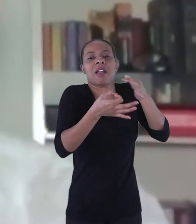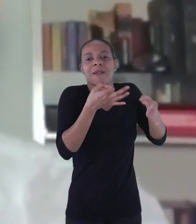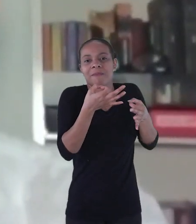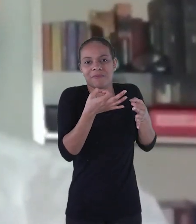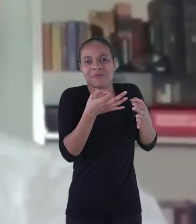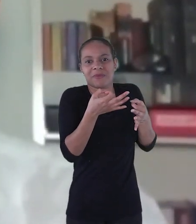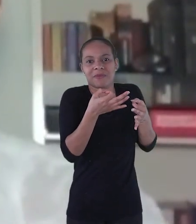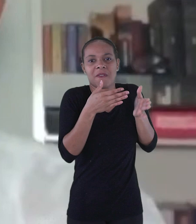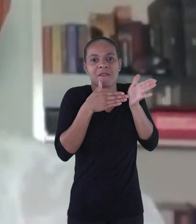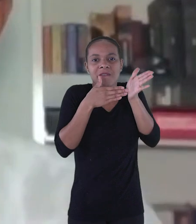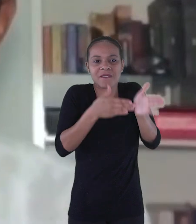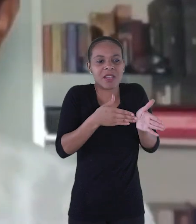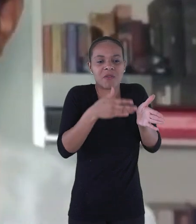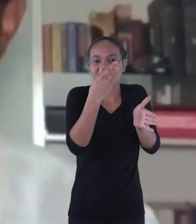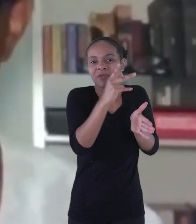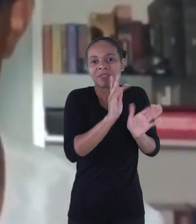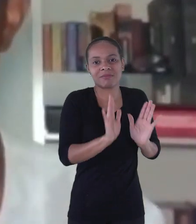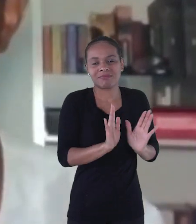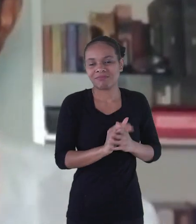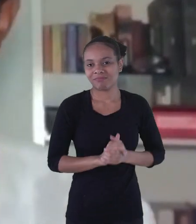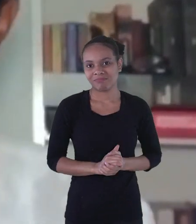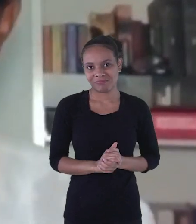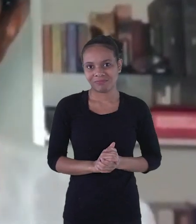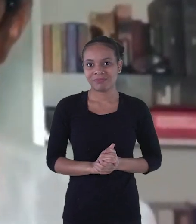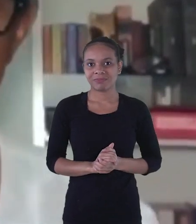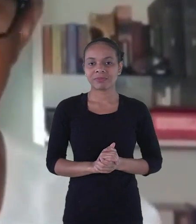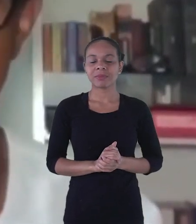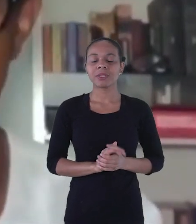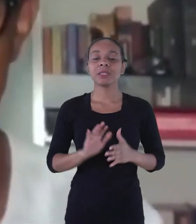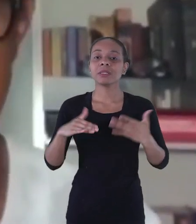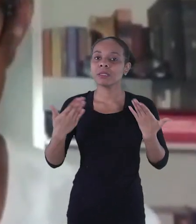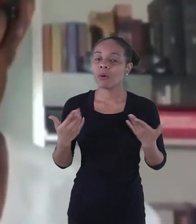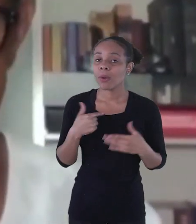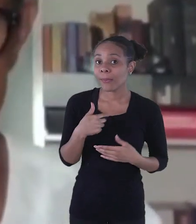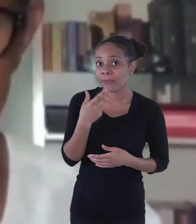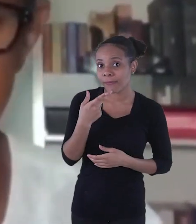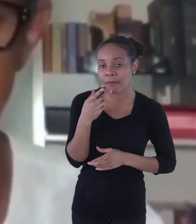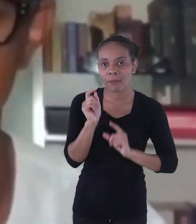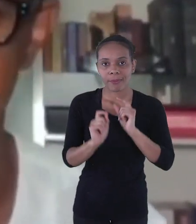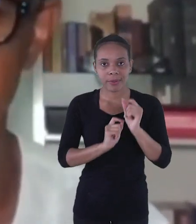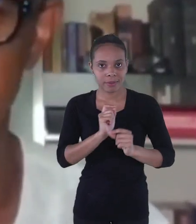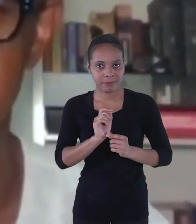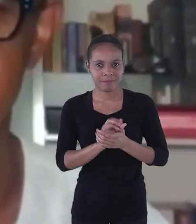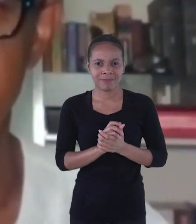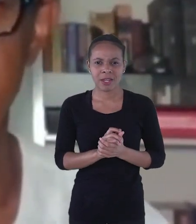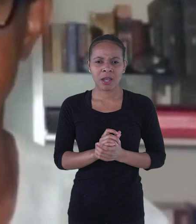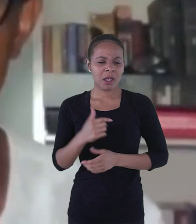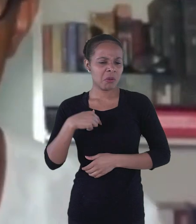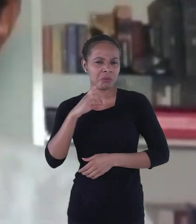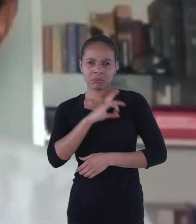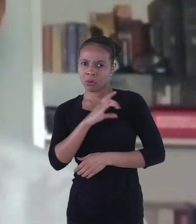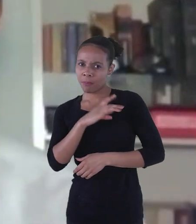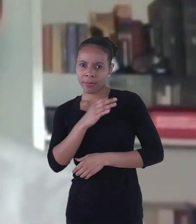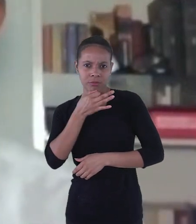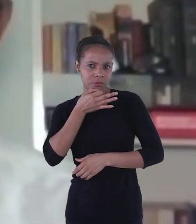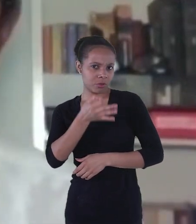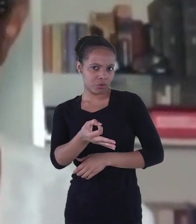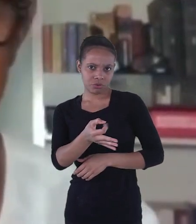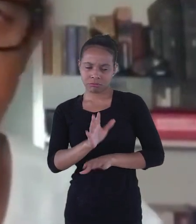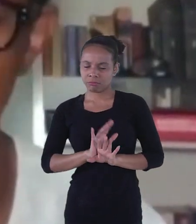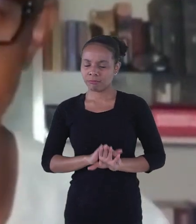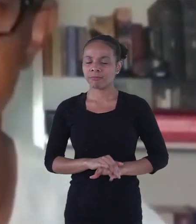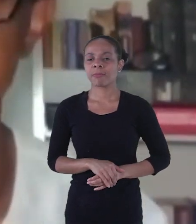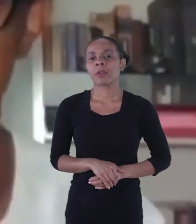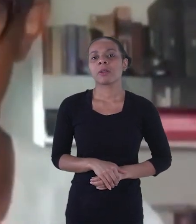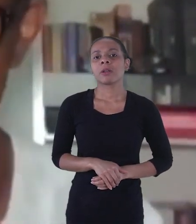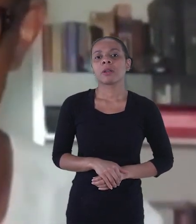fielmente ao que ele deu. Mas eu acho assim, eu digo, sem medo de ser criticado, sem o Audálio Dantas,